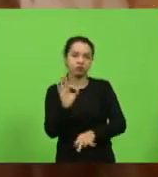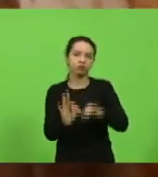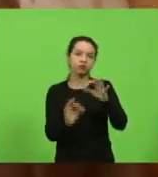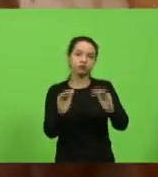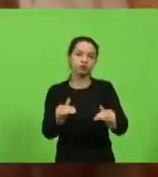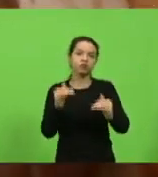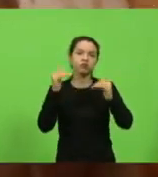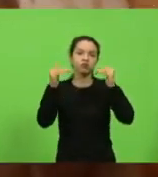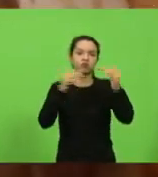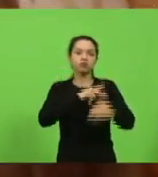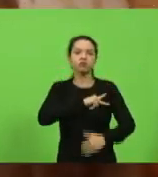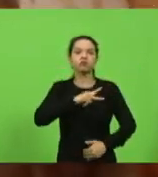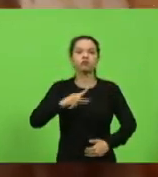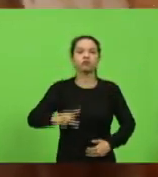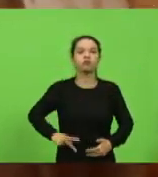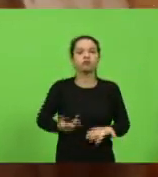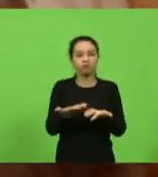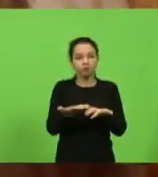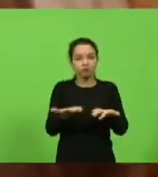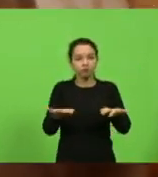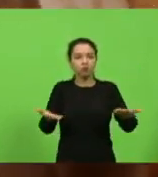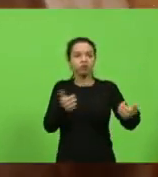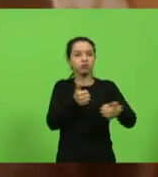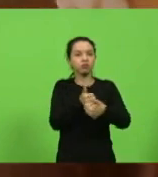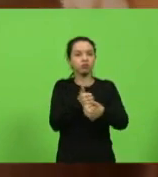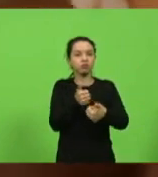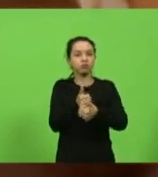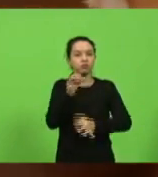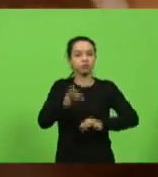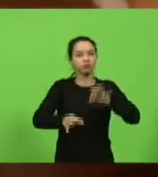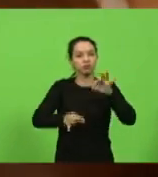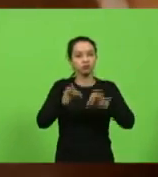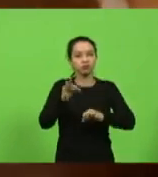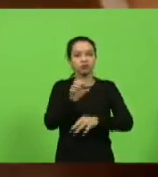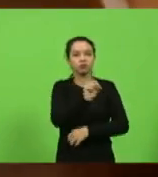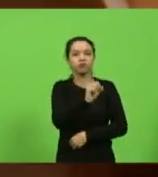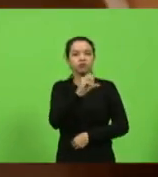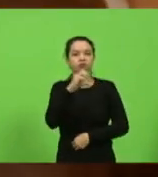egrégio Tribunal de Justiça de Santa Catarina, doutor Ricardo Roesli,